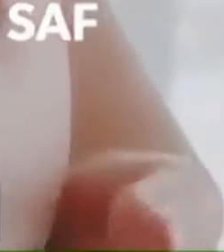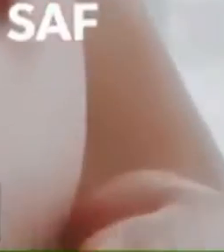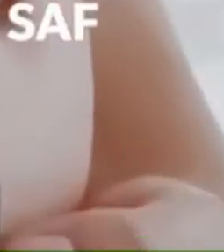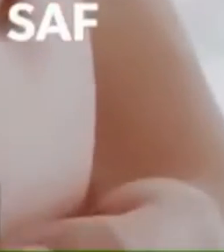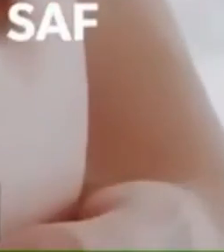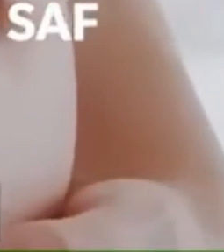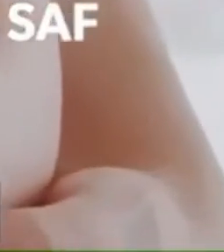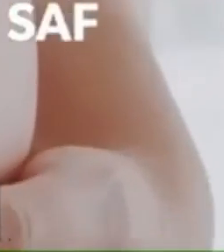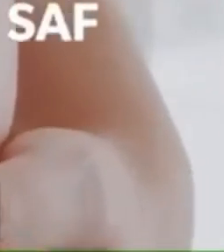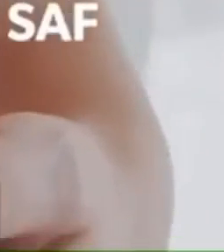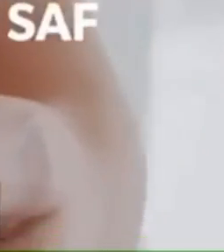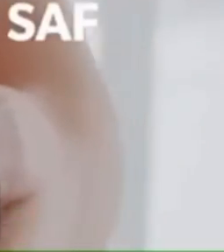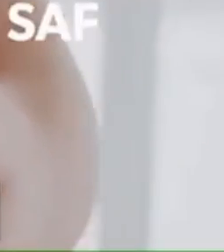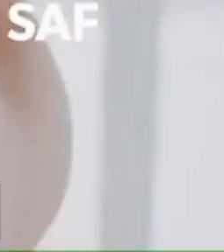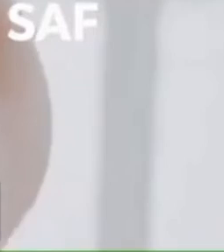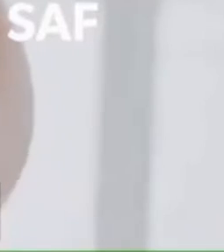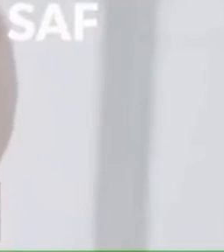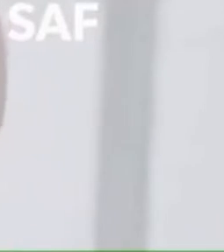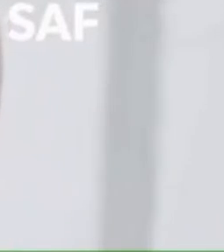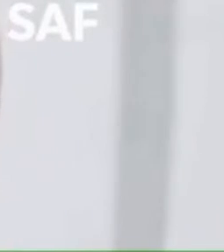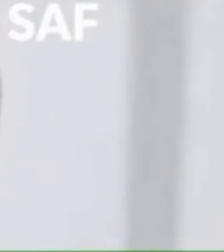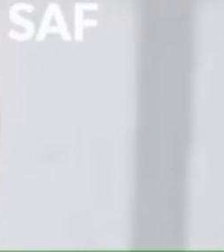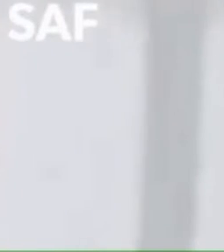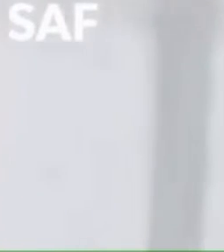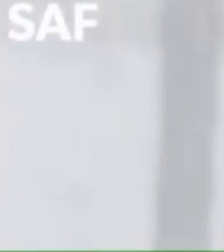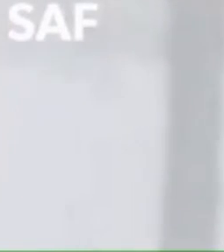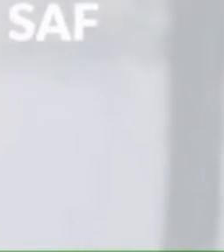Ajude-nos a divulgar essa campanha.